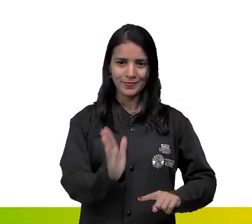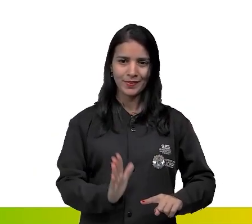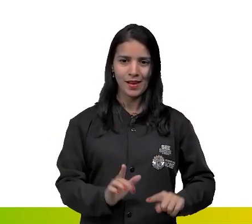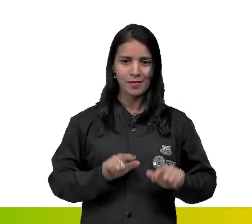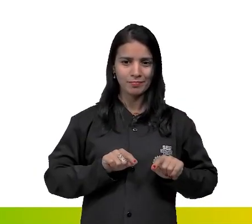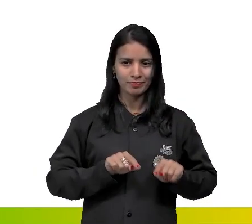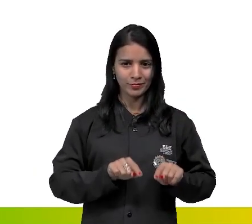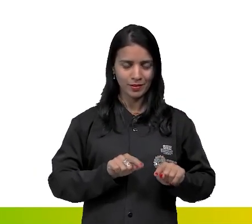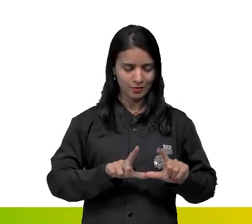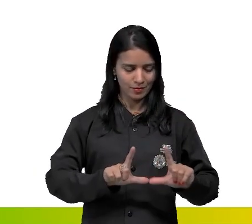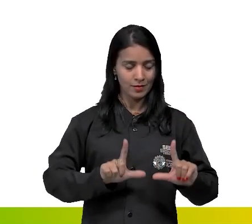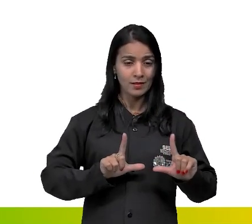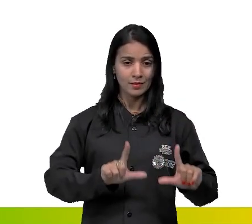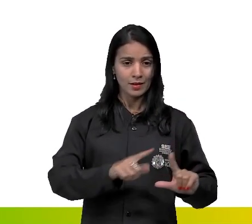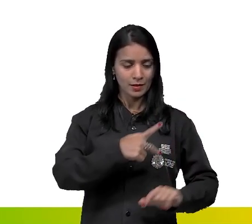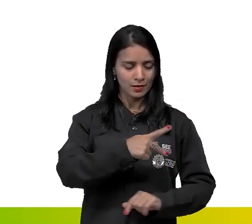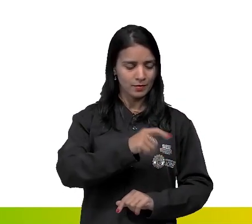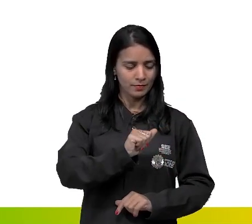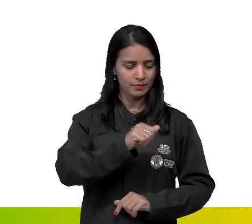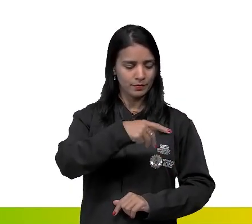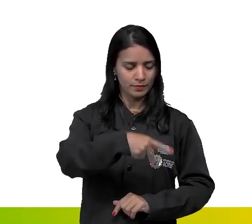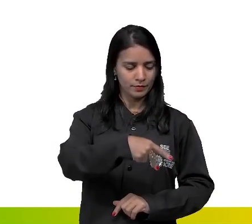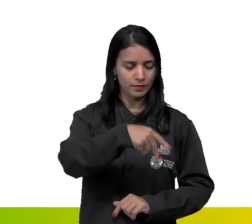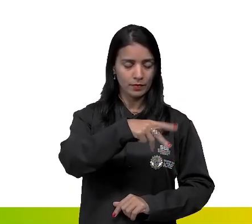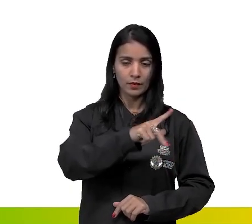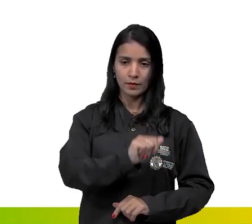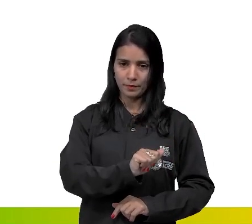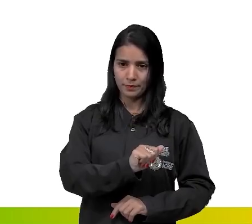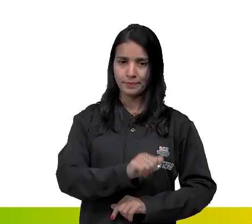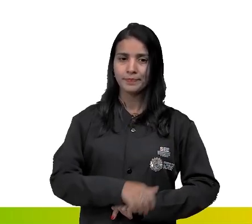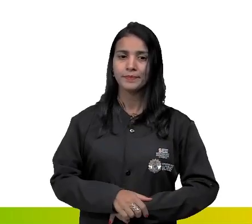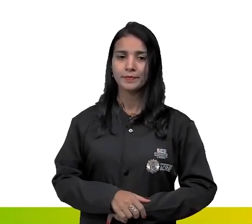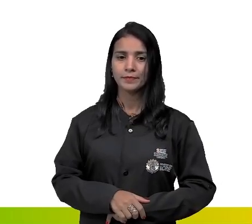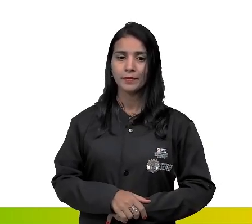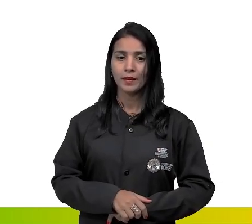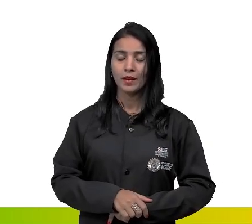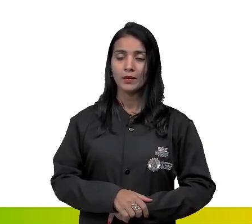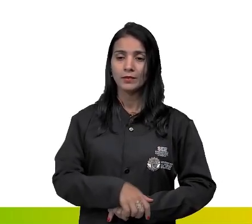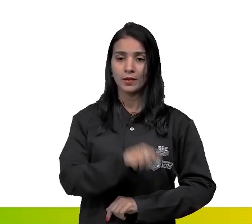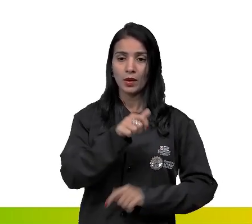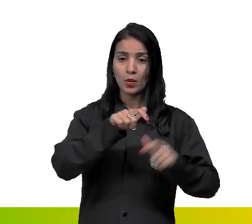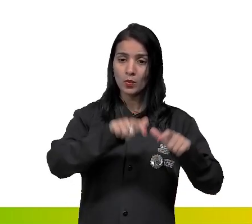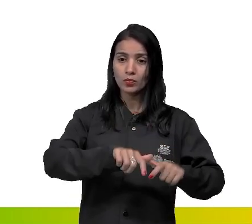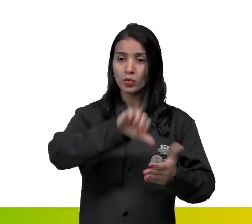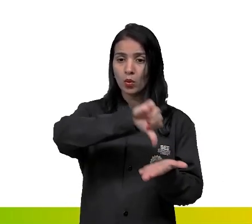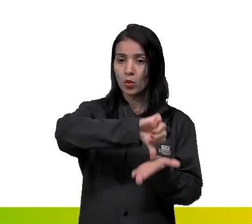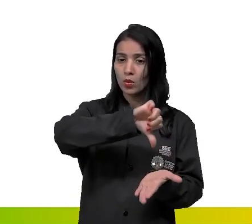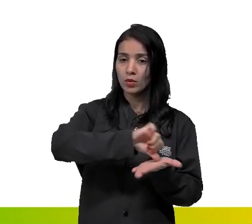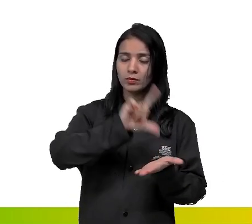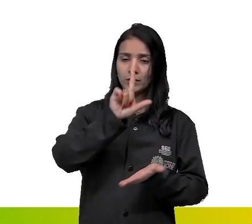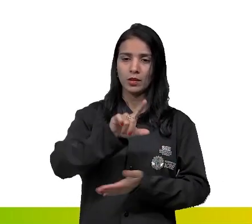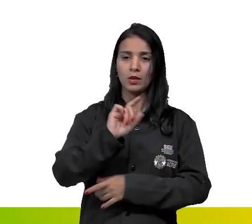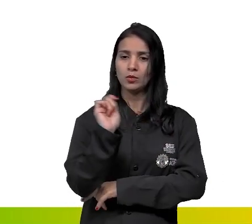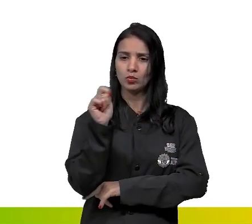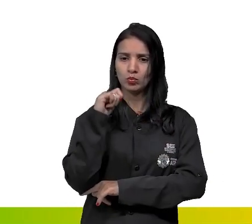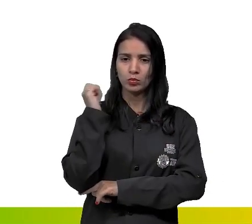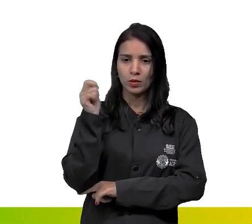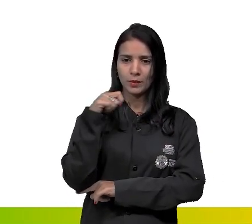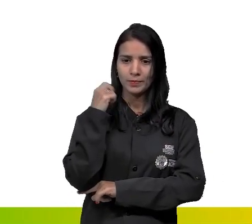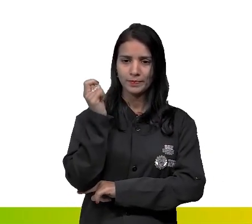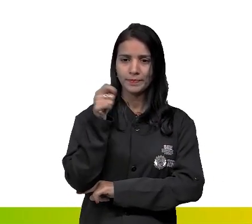que também é chamado de Pampa Gaúcho ou Pradarias, tá? Localização fica lá no Rio Grande do